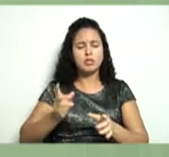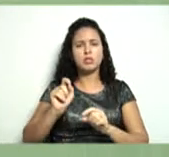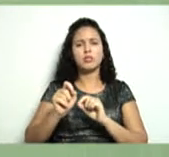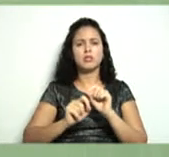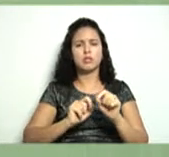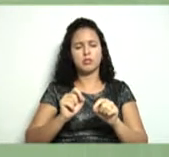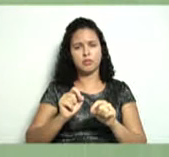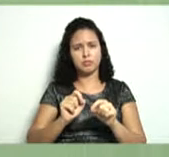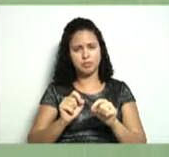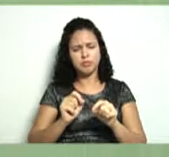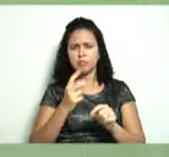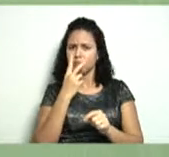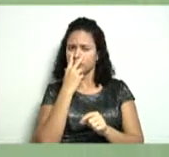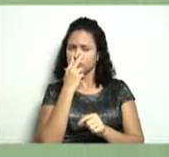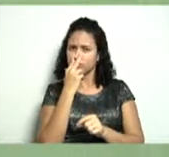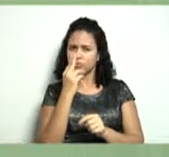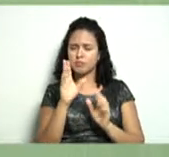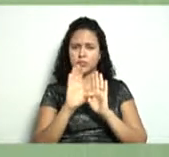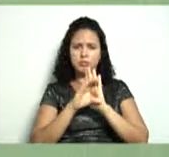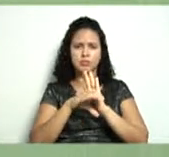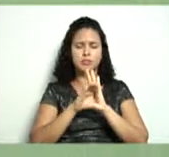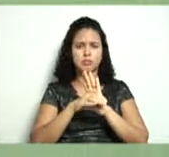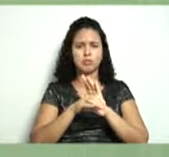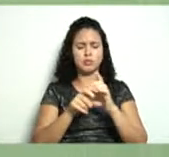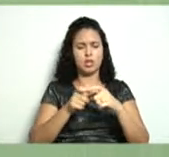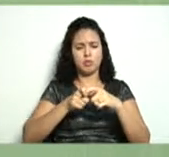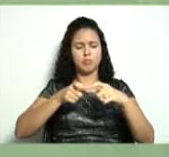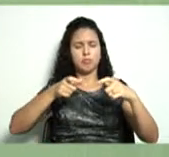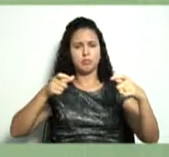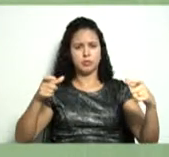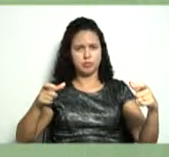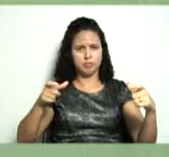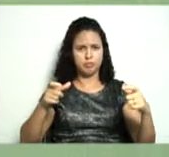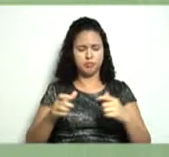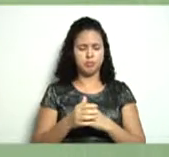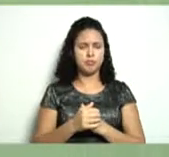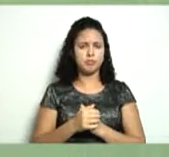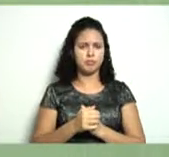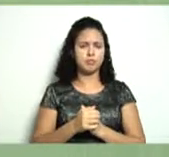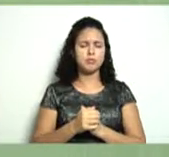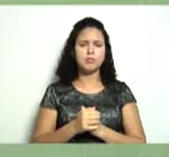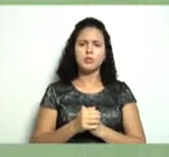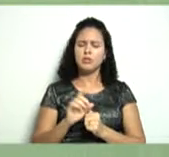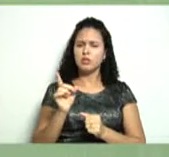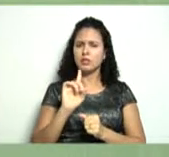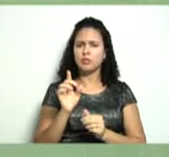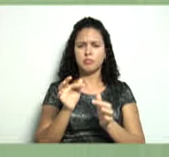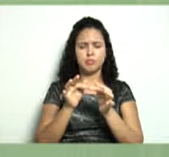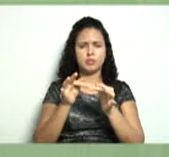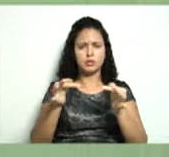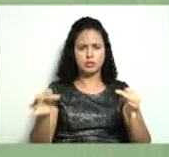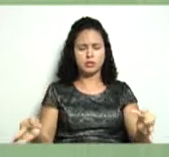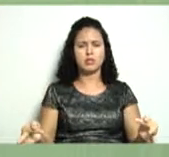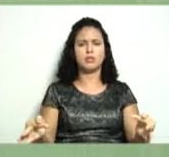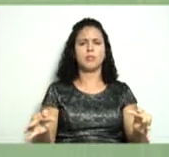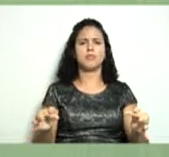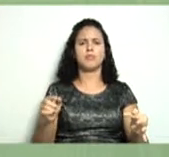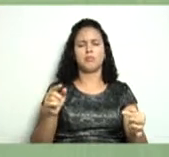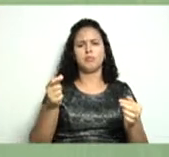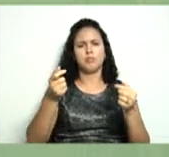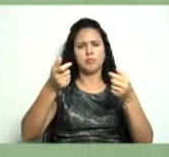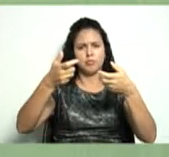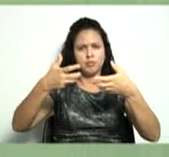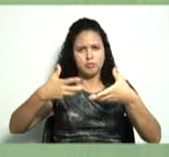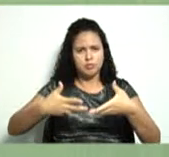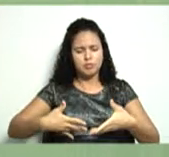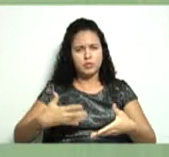que parece ser um conceito muito amplo. Pessoal, não é. Era tudo que nós falamos na nossa aula. A gente